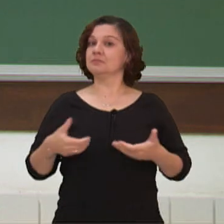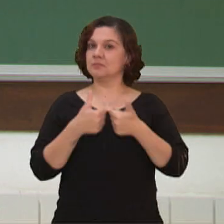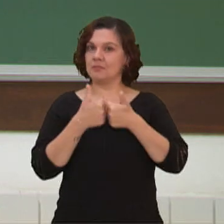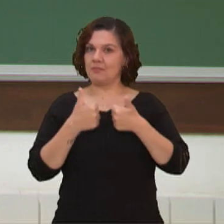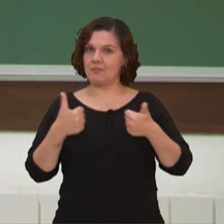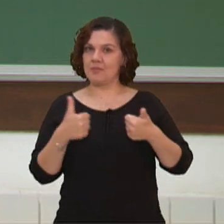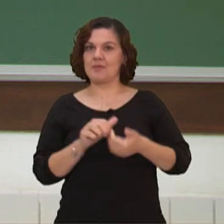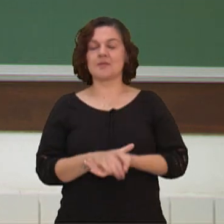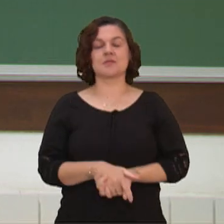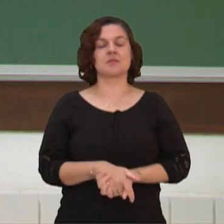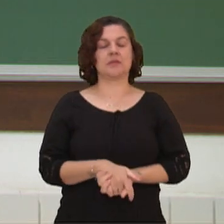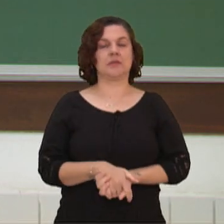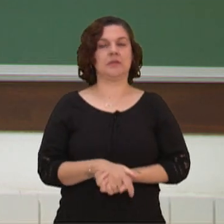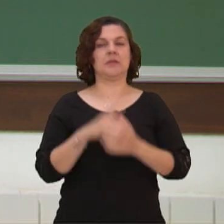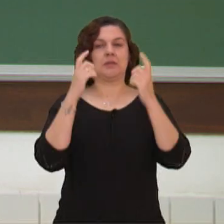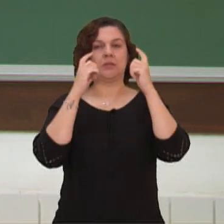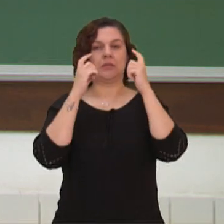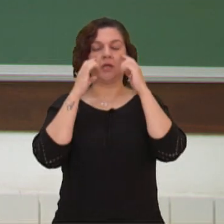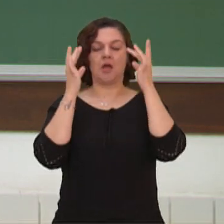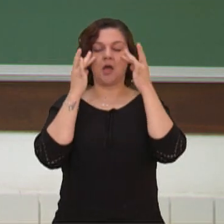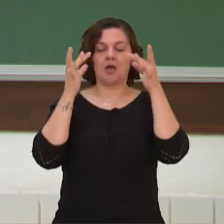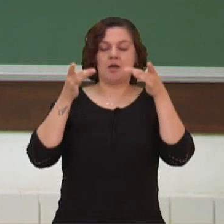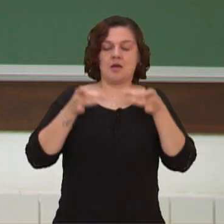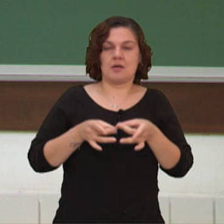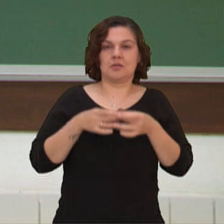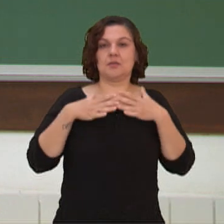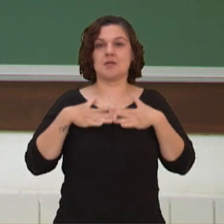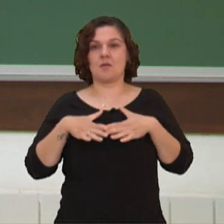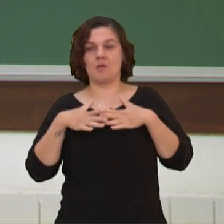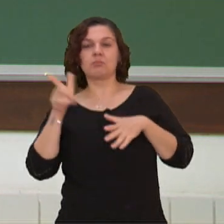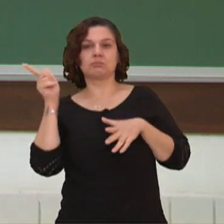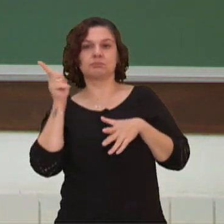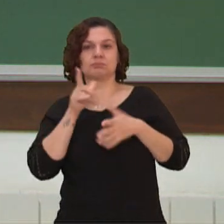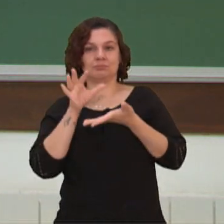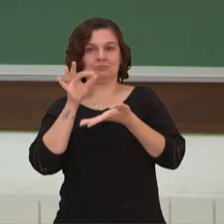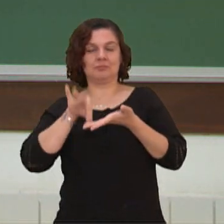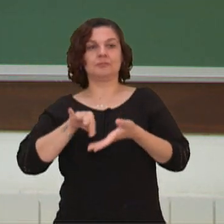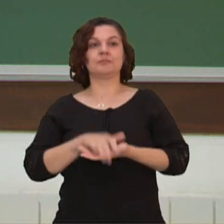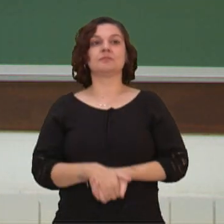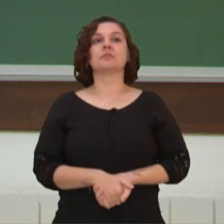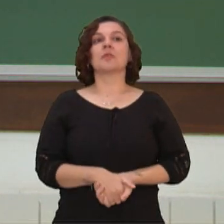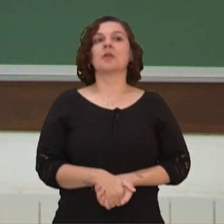Beleza, pessoal? Um pouquinho de atenção e calma e você acerta. Vem aqui, ó.